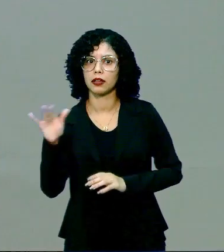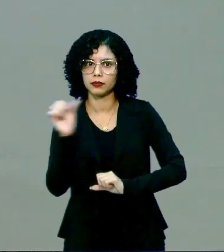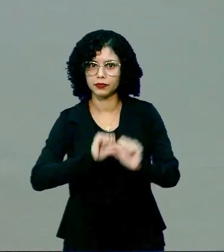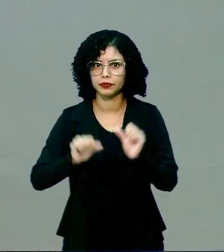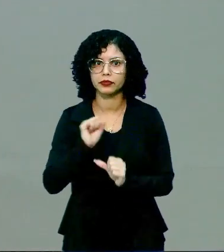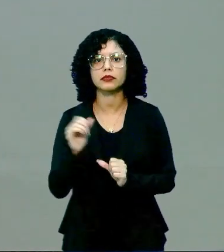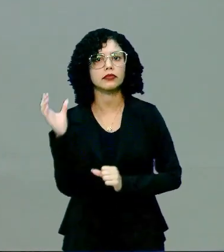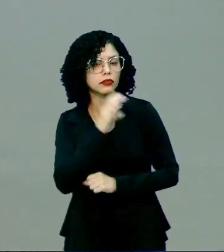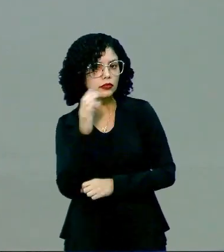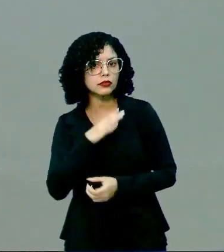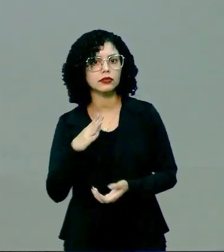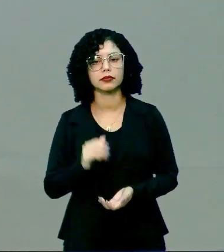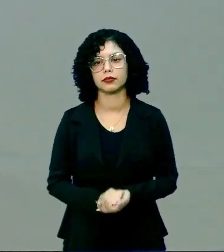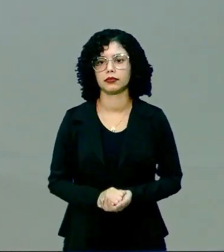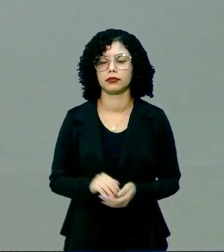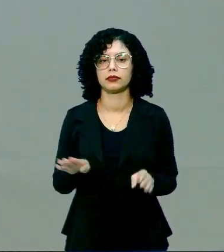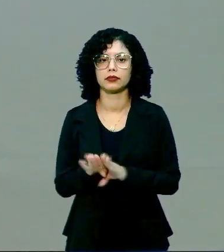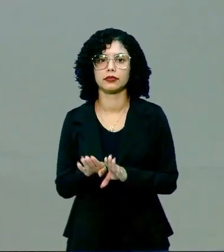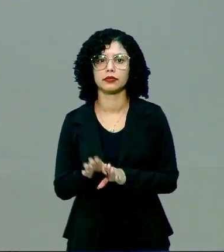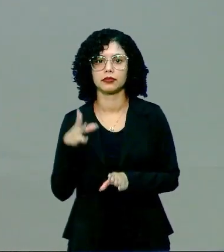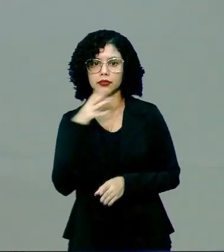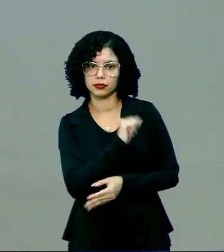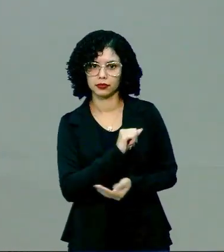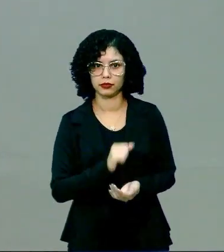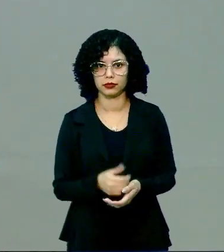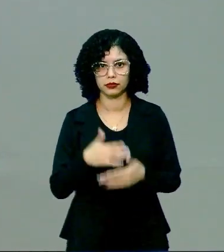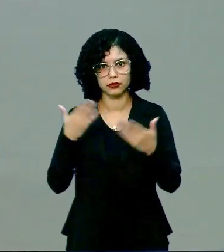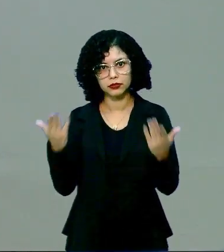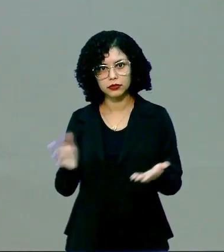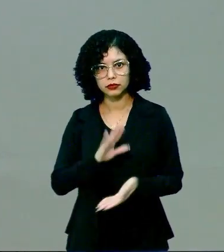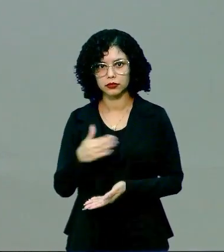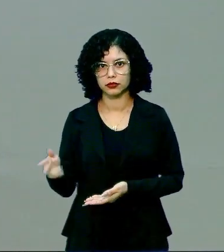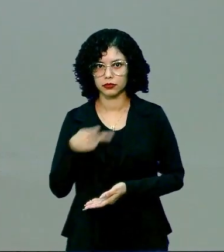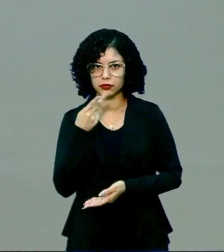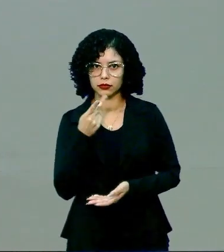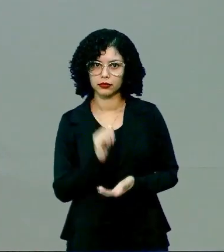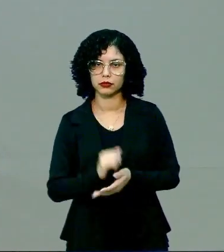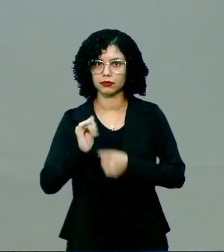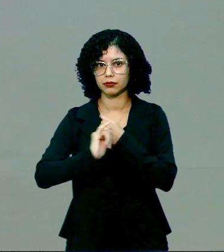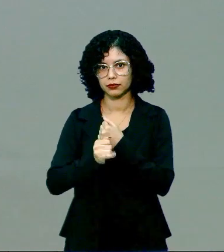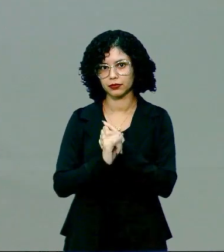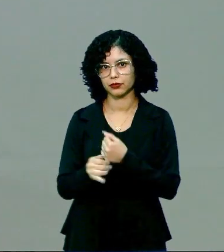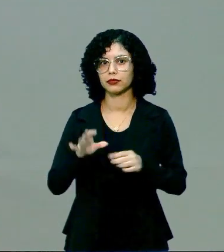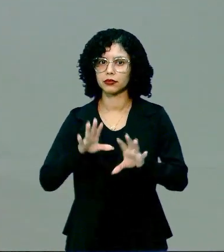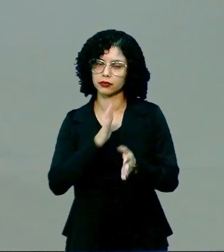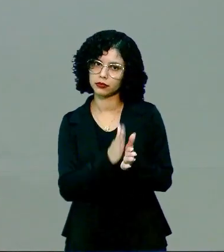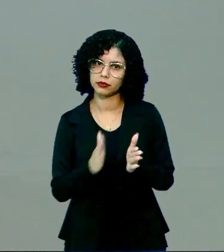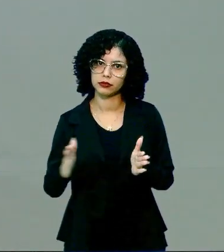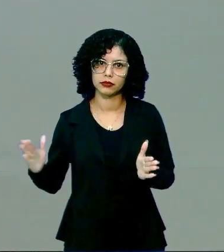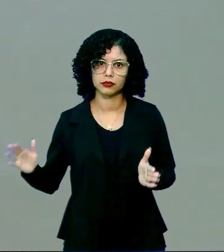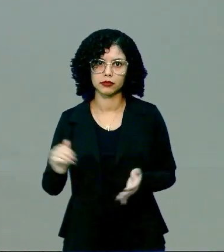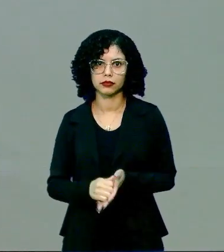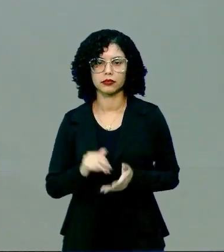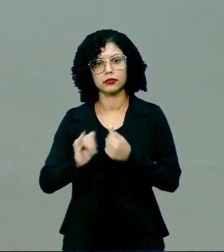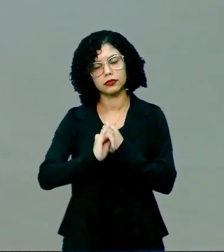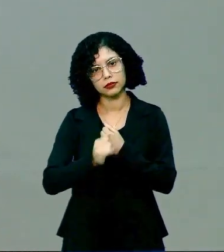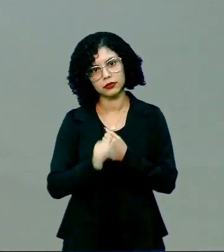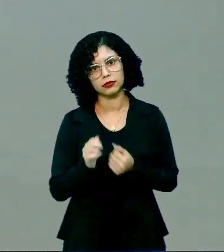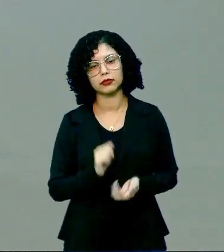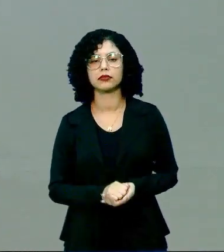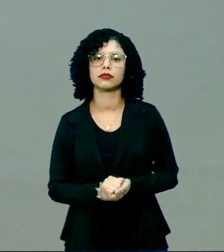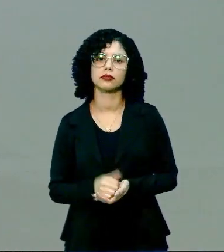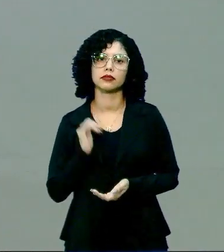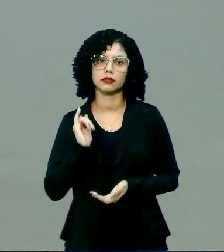ele muda muito de assunto muito rapidamente, não é? Então, quando a gente fala de crônica, a gente tem uma sequenciação narrativa.